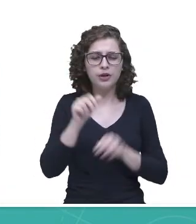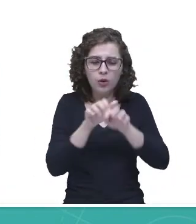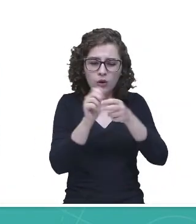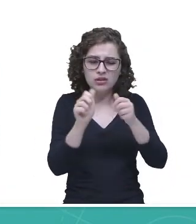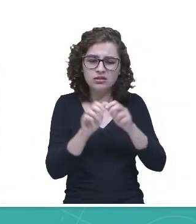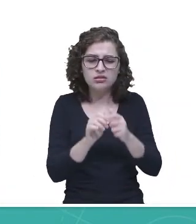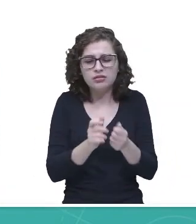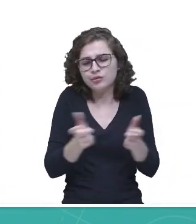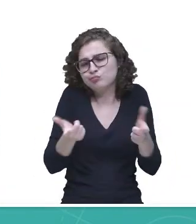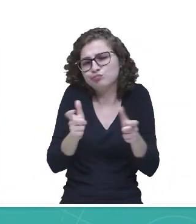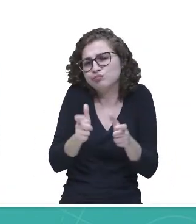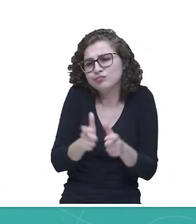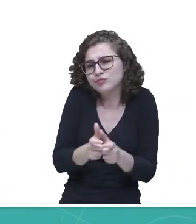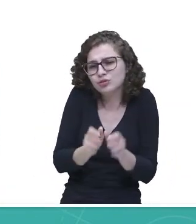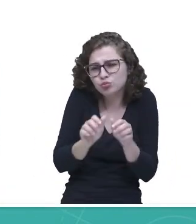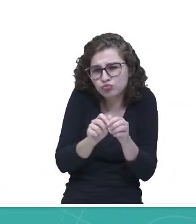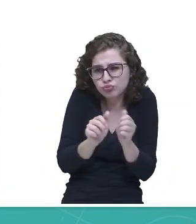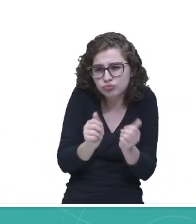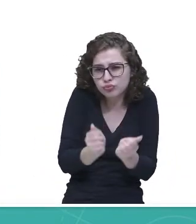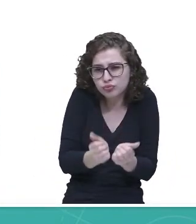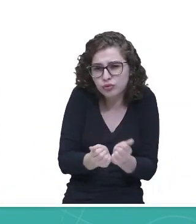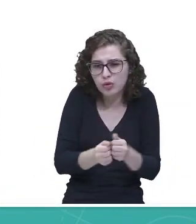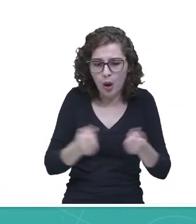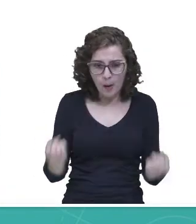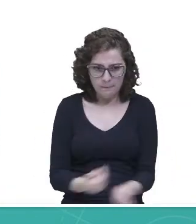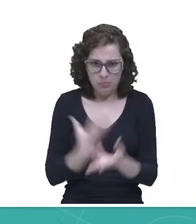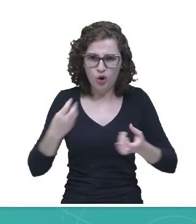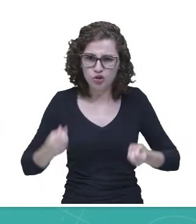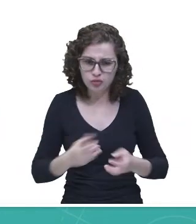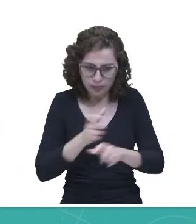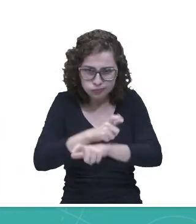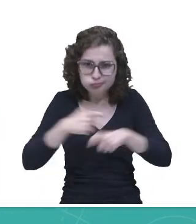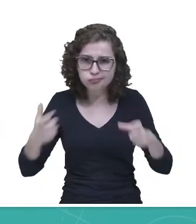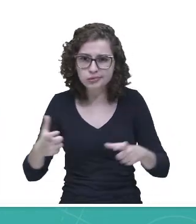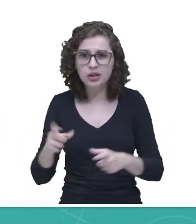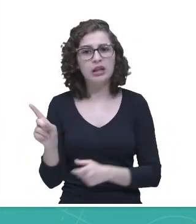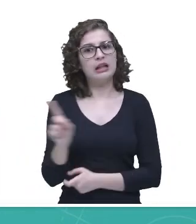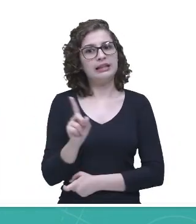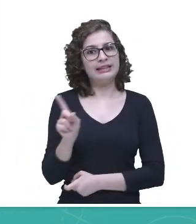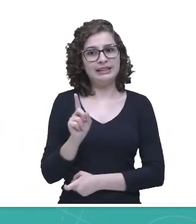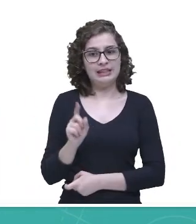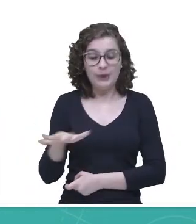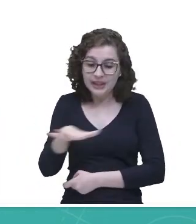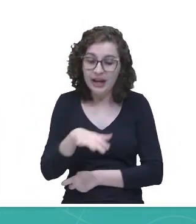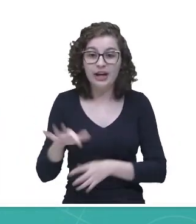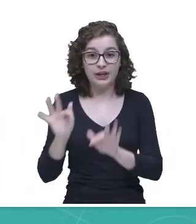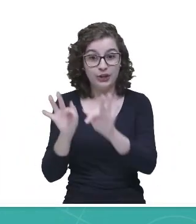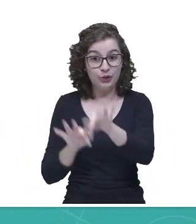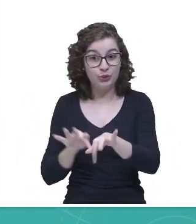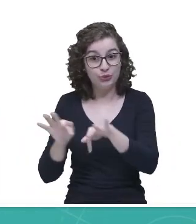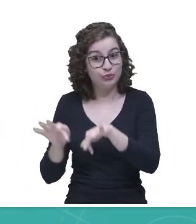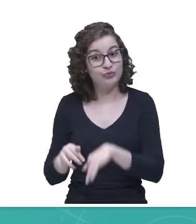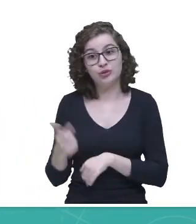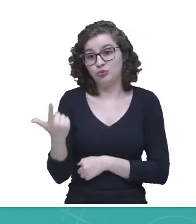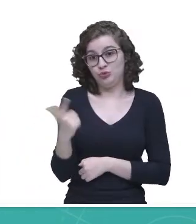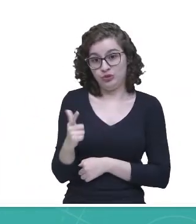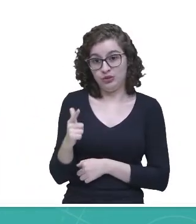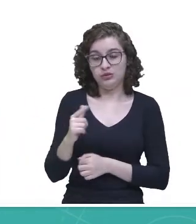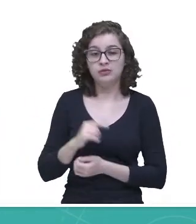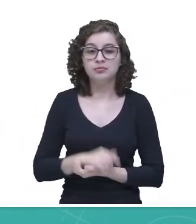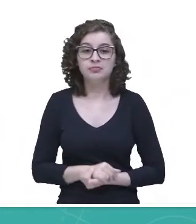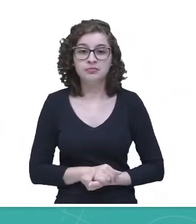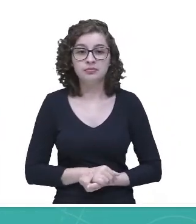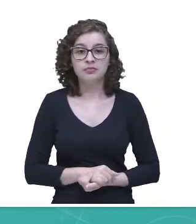não é verdade? Não tinha assim, uma grande produção, não dentro do feudo, apesar de ser muito utilizado. Então veja bem, a